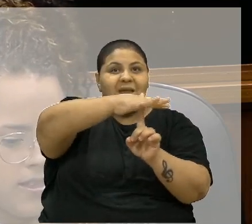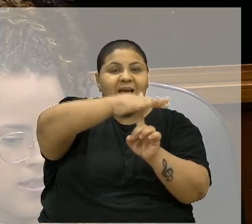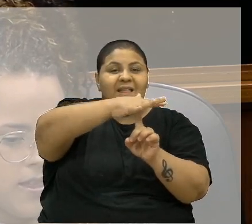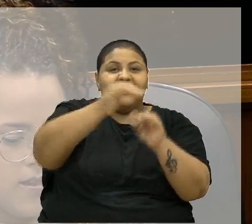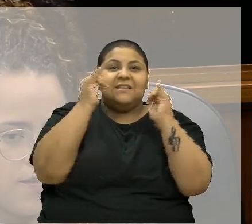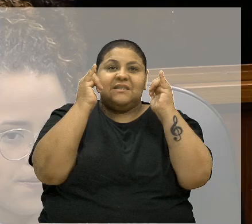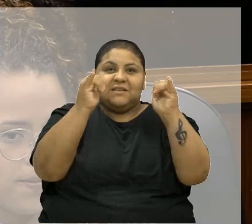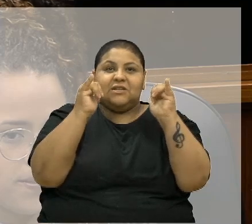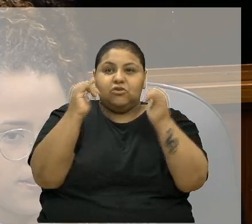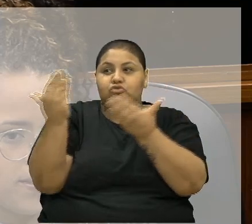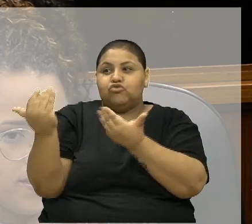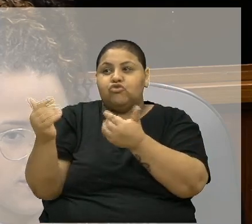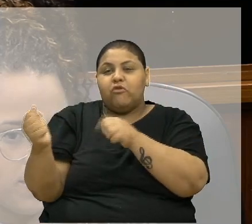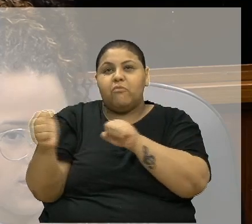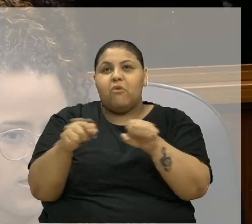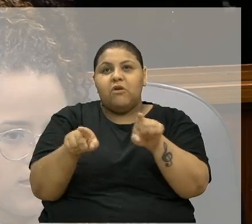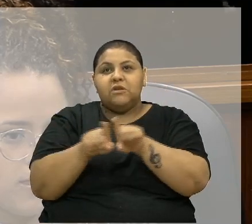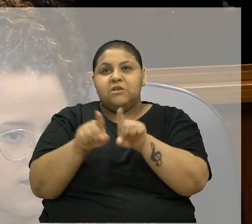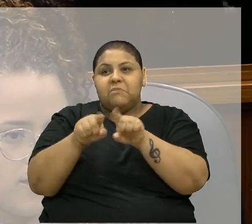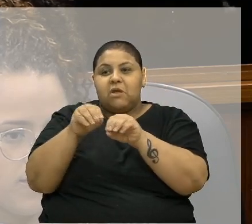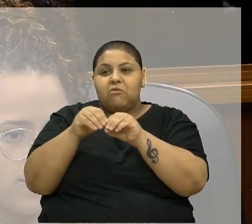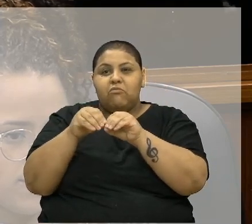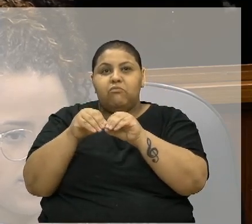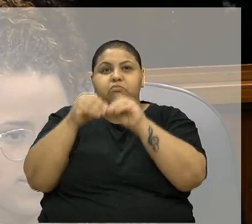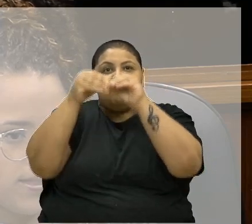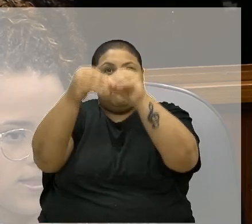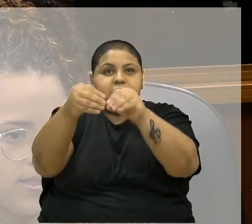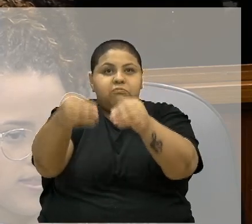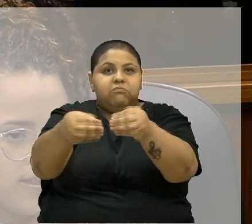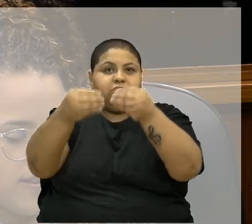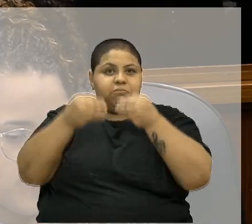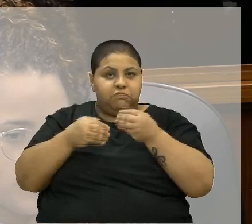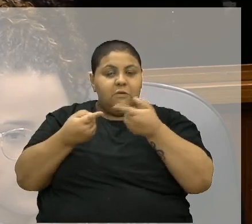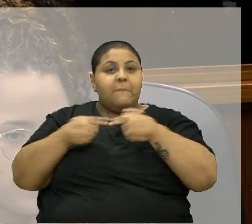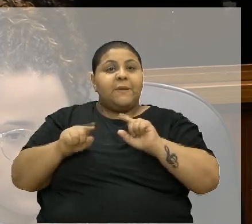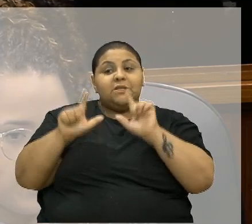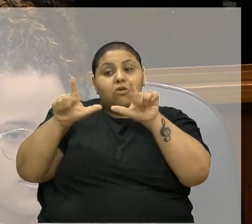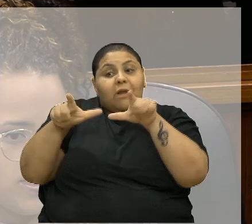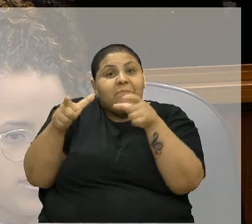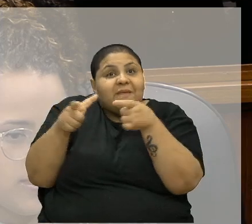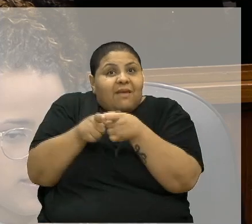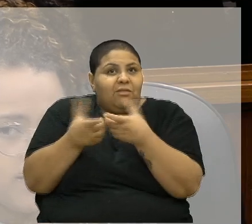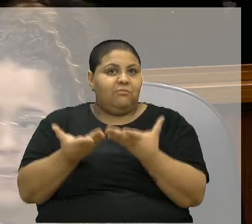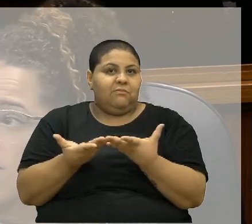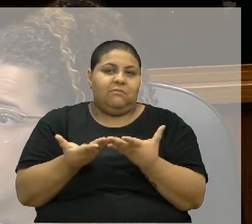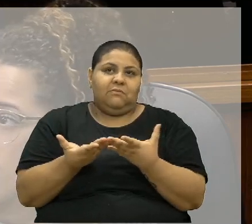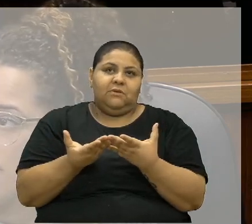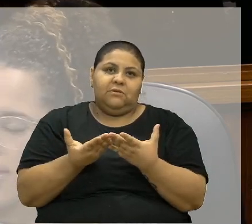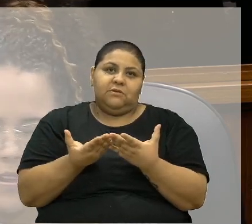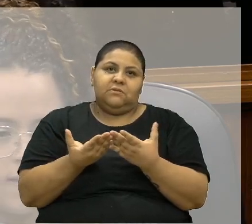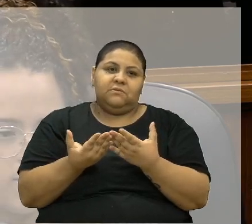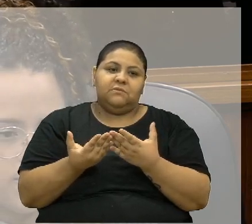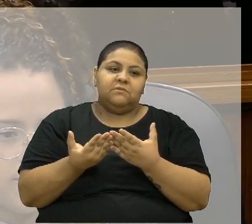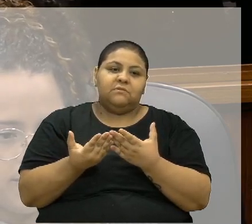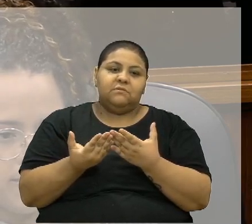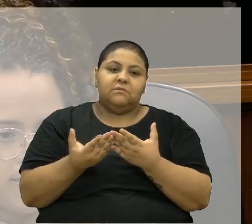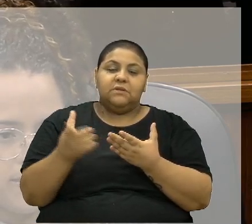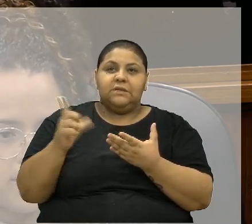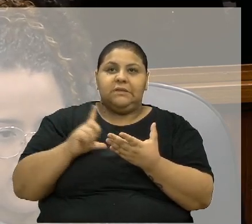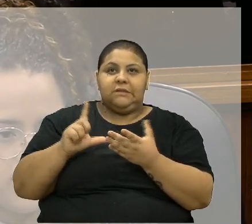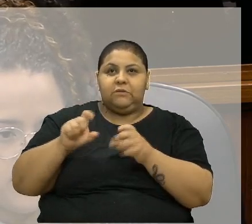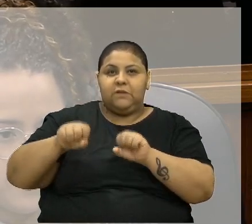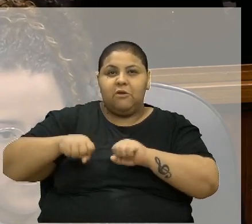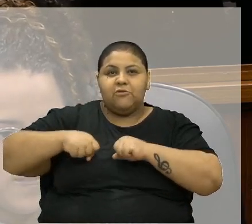onde a gurizadinha também pode se deslocar, mas é um espaço pequeno. E sendo que há um esforço